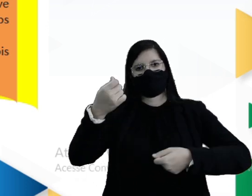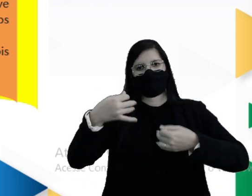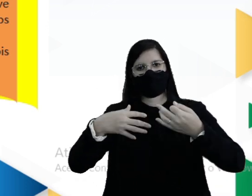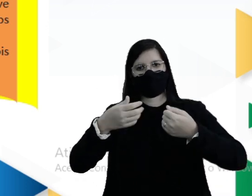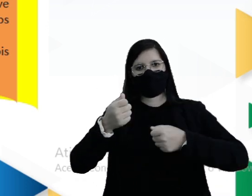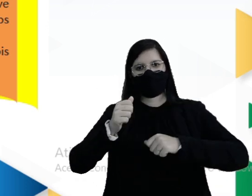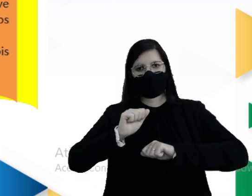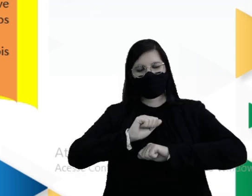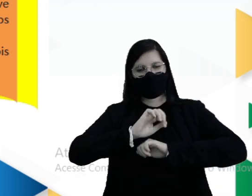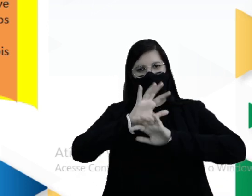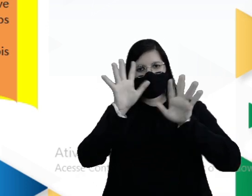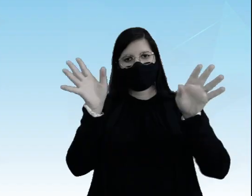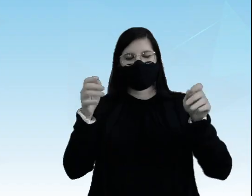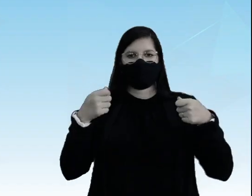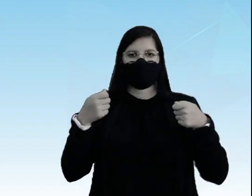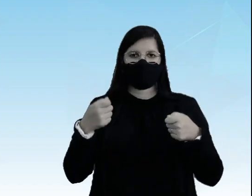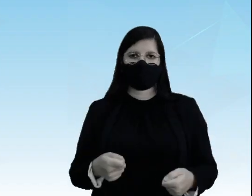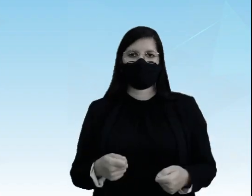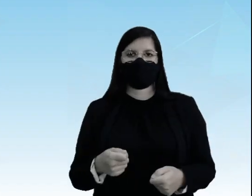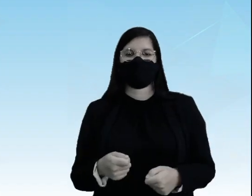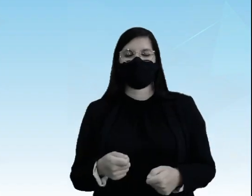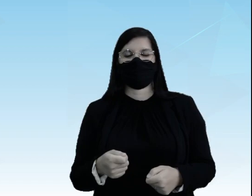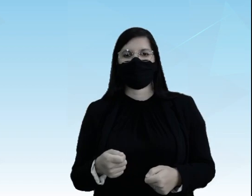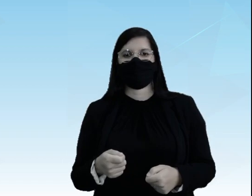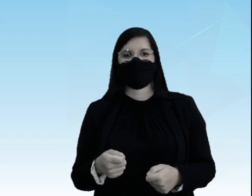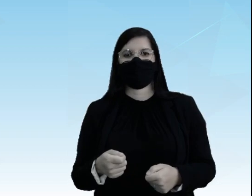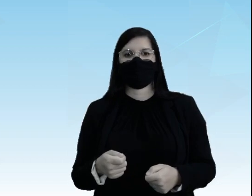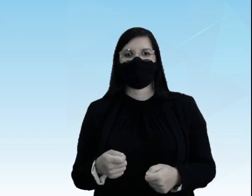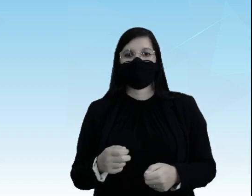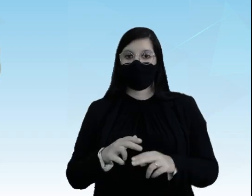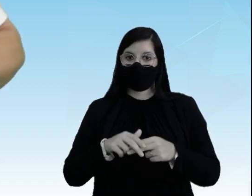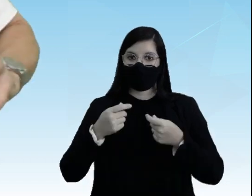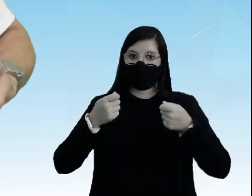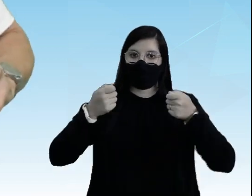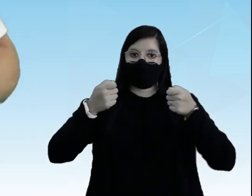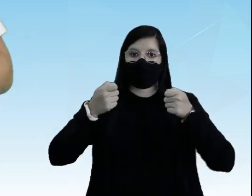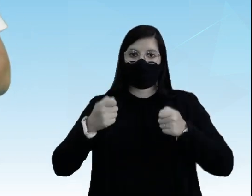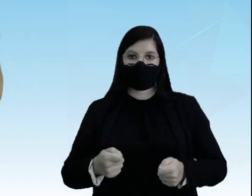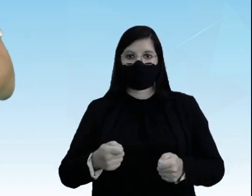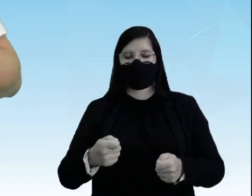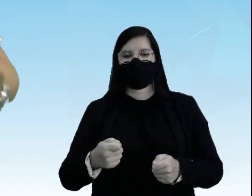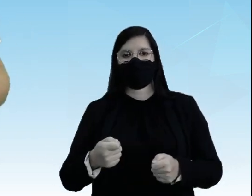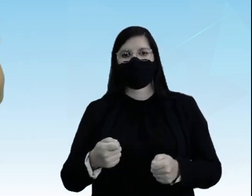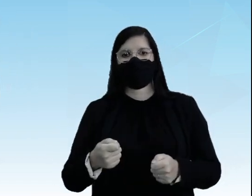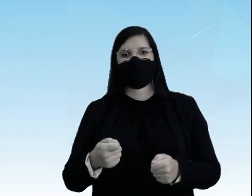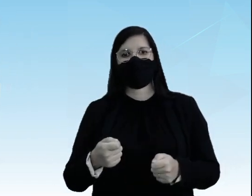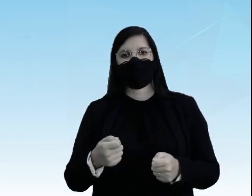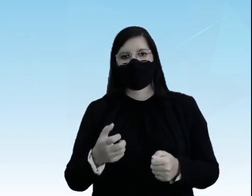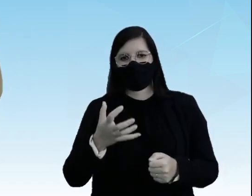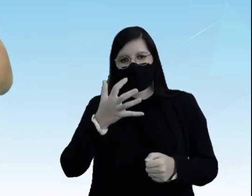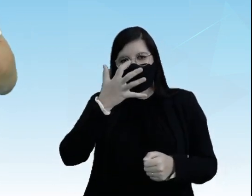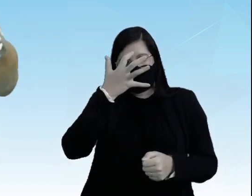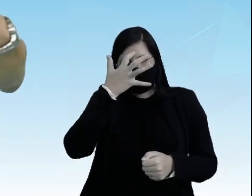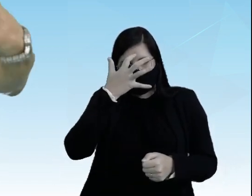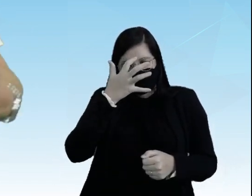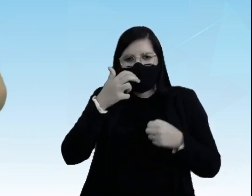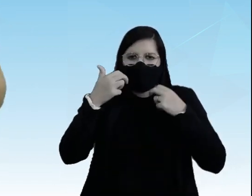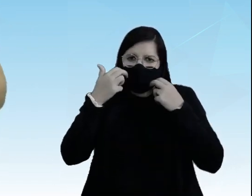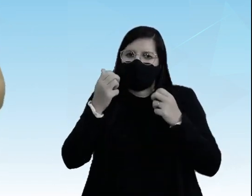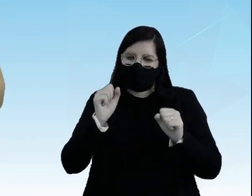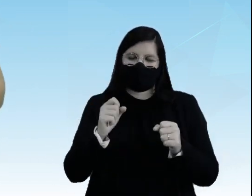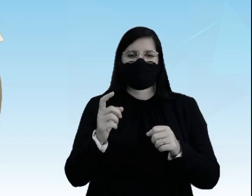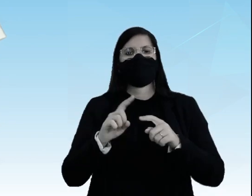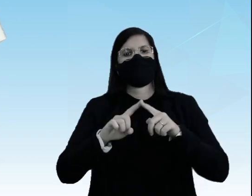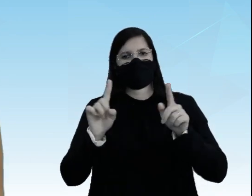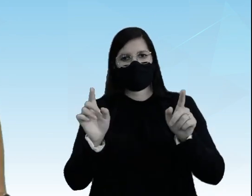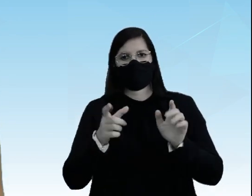com que? Firmeza, certo? Então, a firmeza. Vejam só, claro que eles podem estar tímidos, mas eles